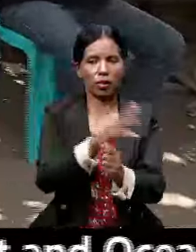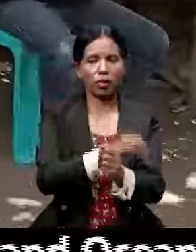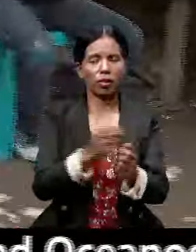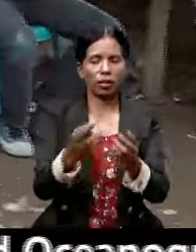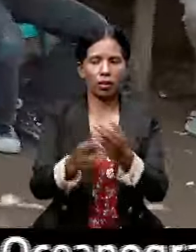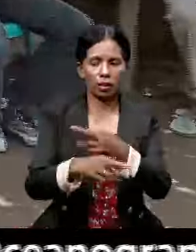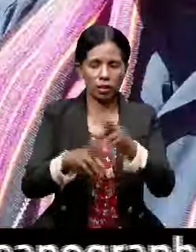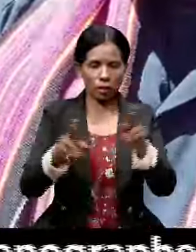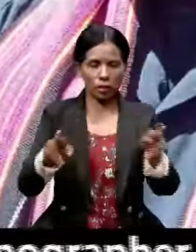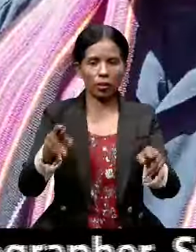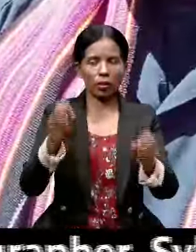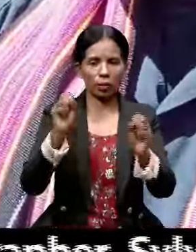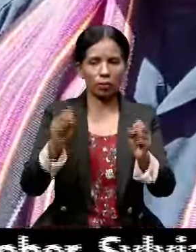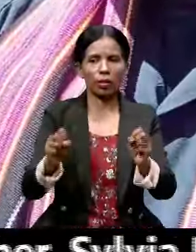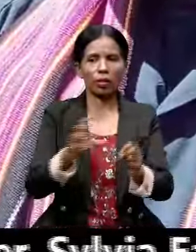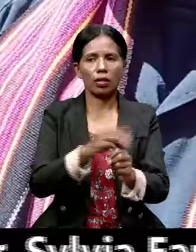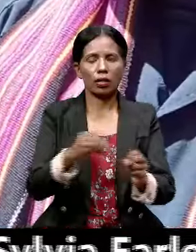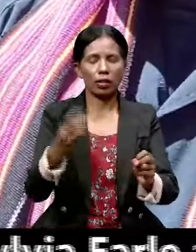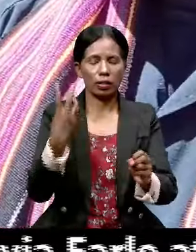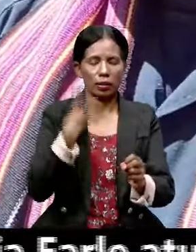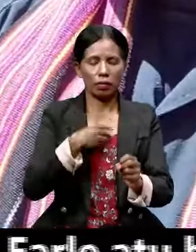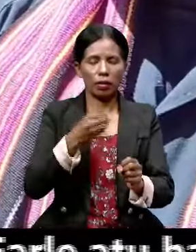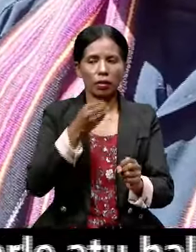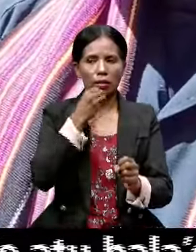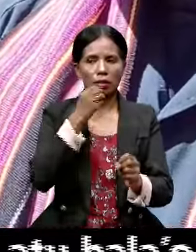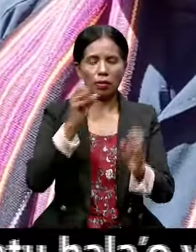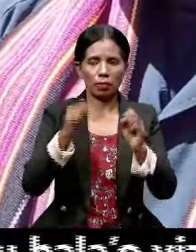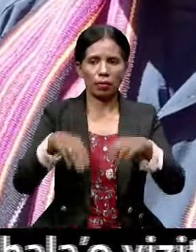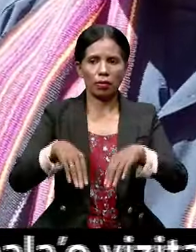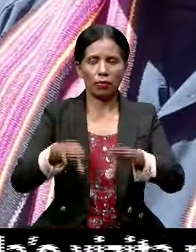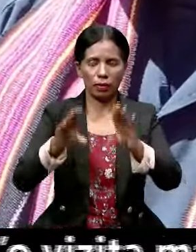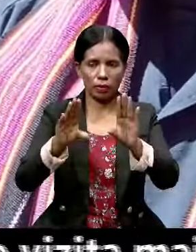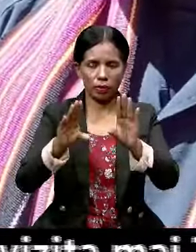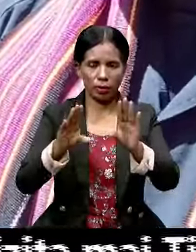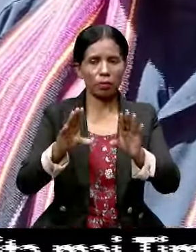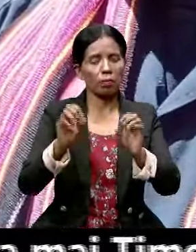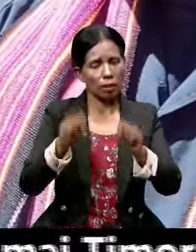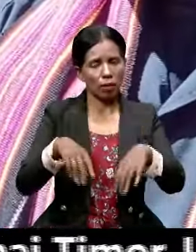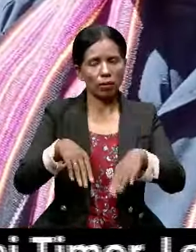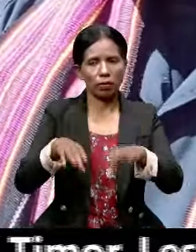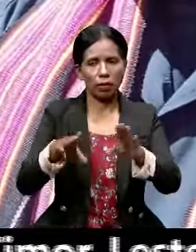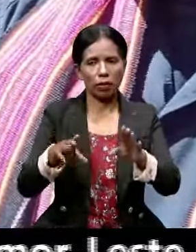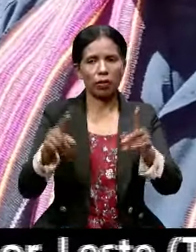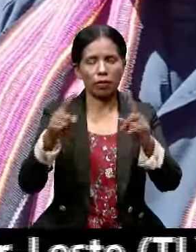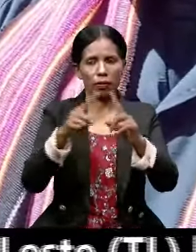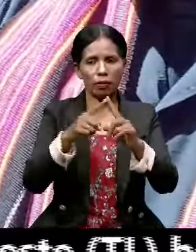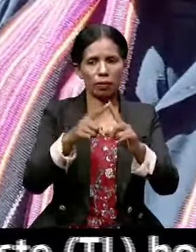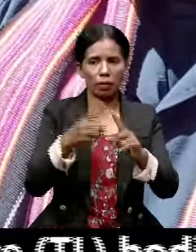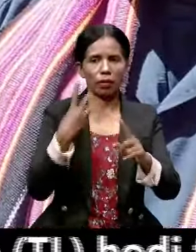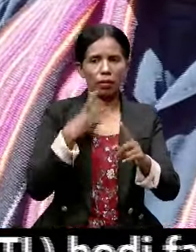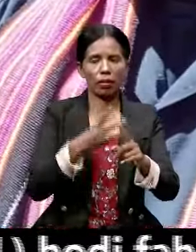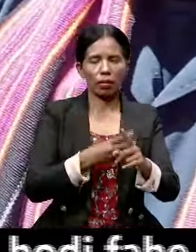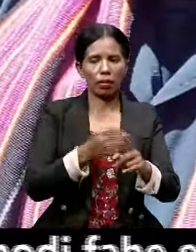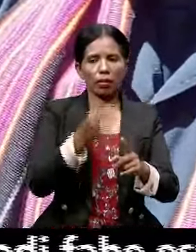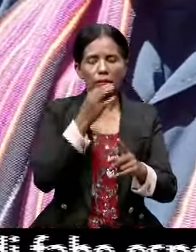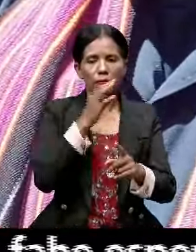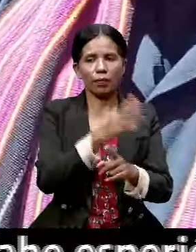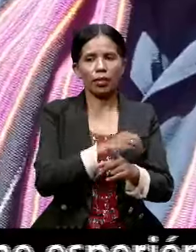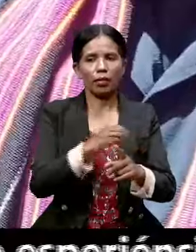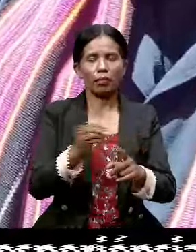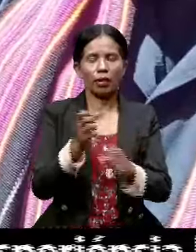resultado, bela raia la bafini. I bele han, i bele faan, i bele, moça ita consumo diário. Bele